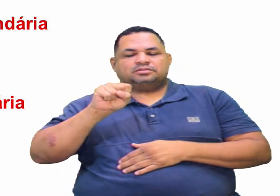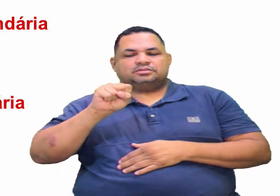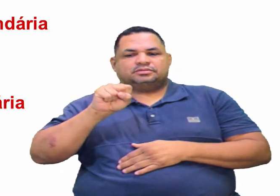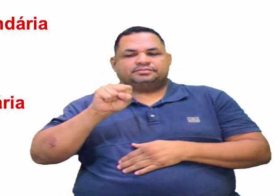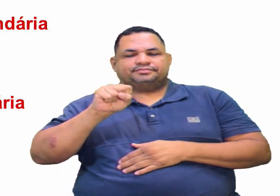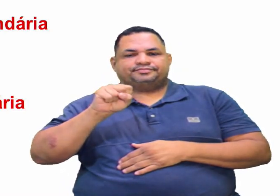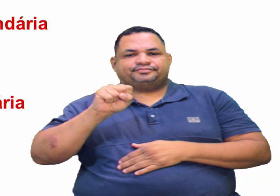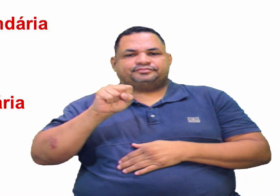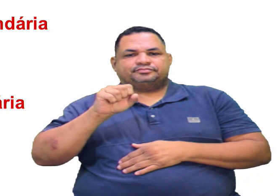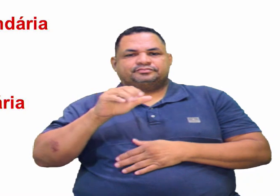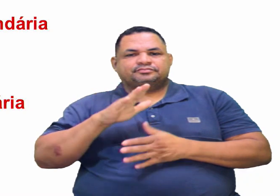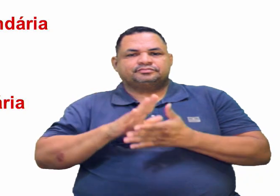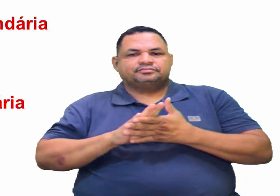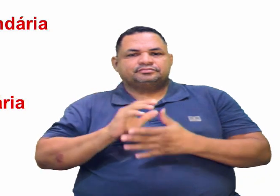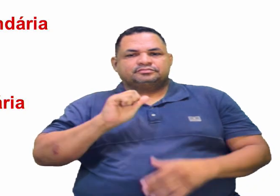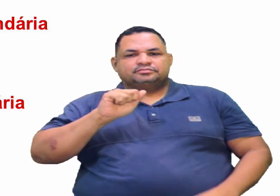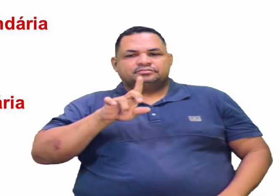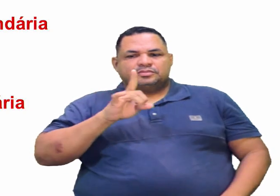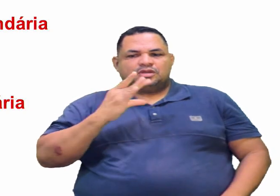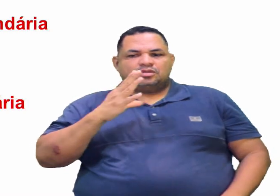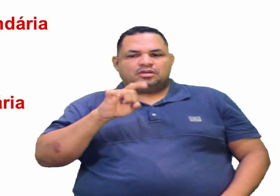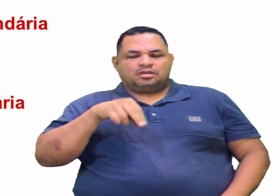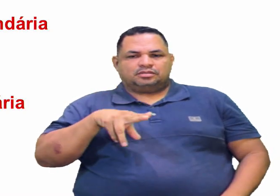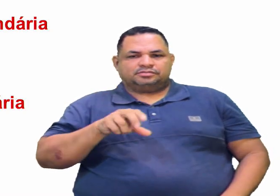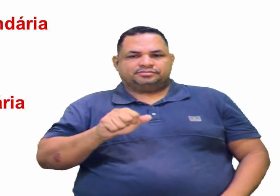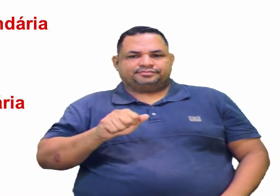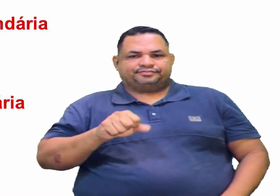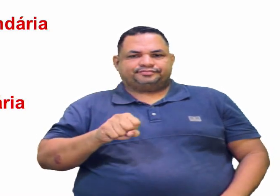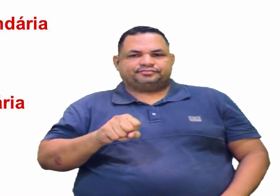alquilas são lá os alcanos,